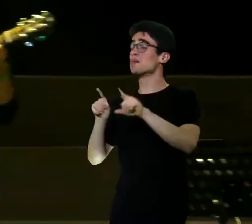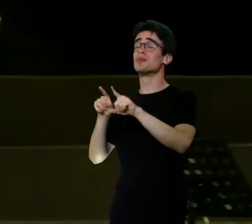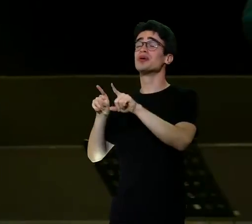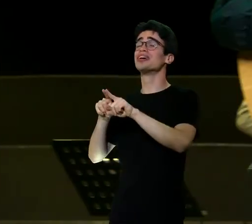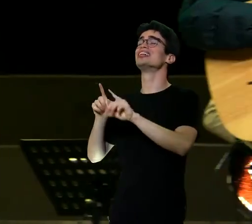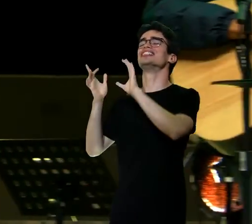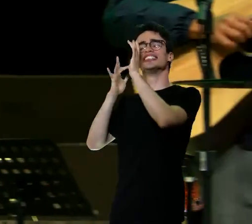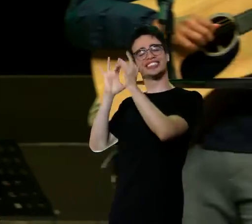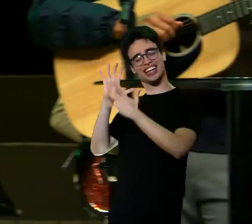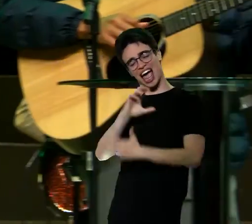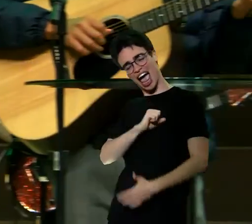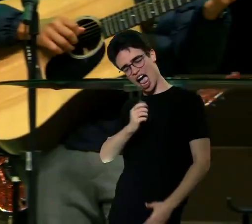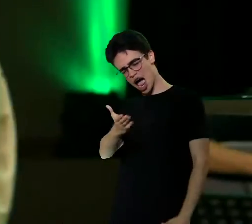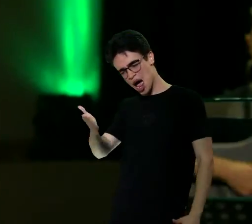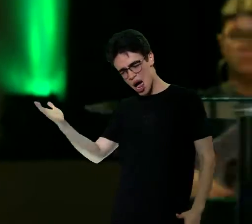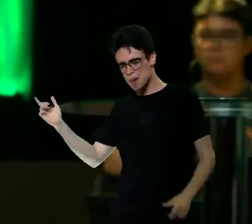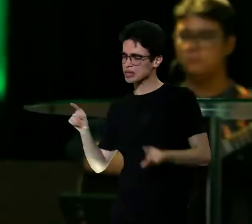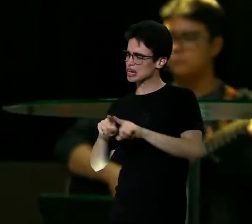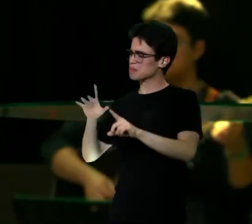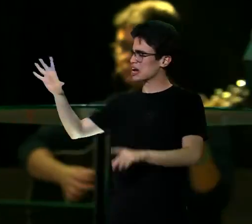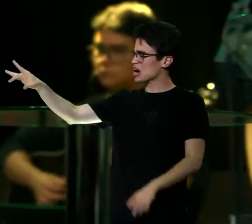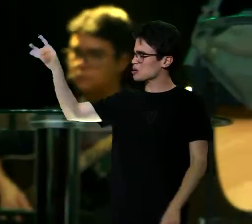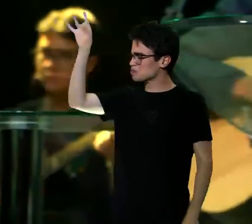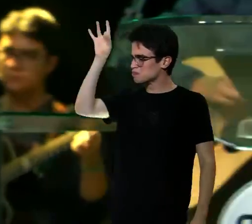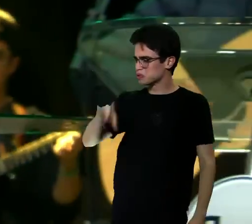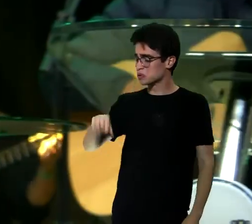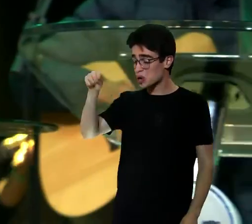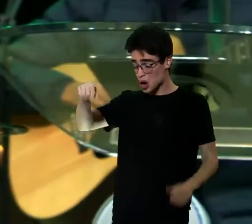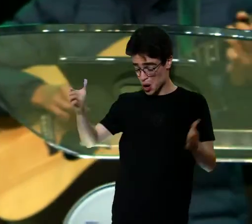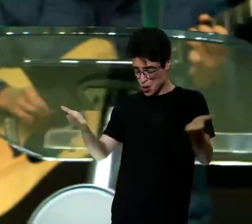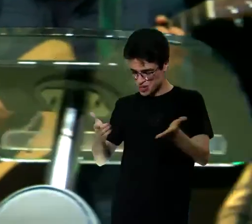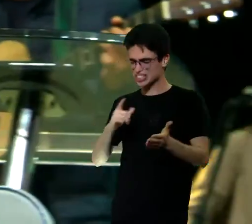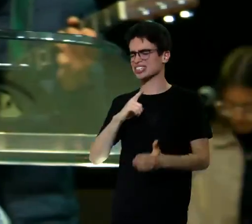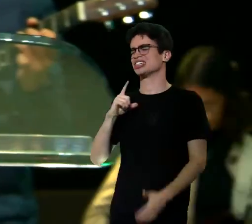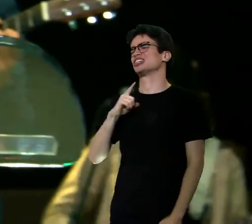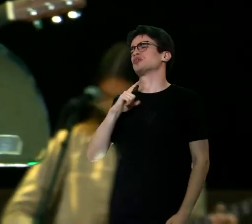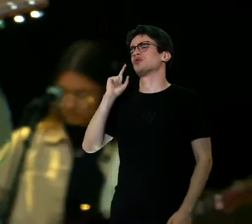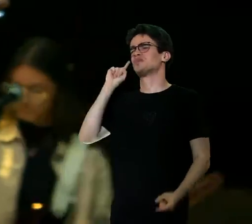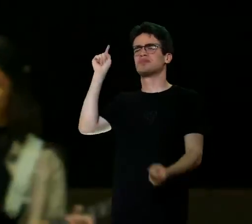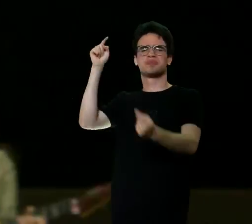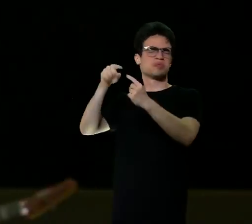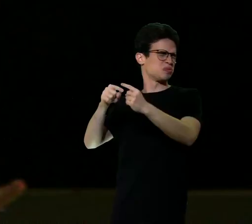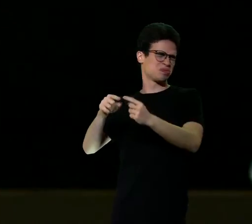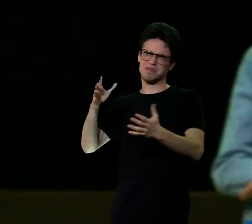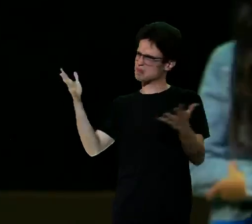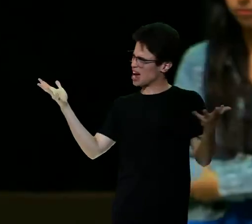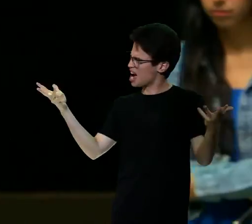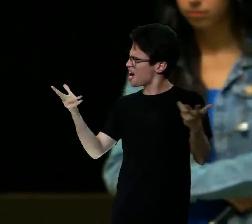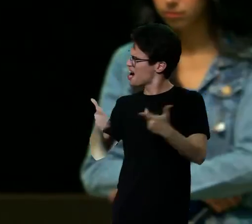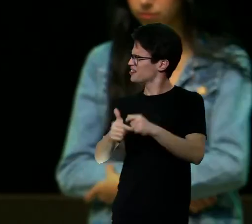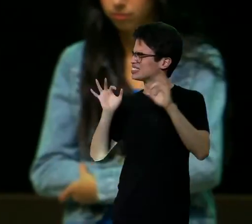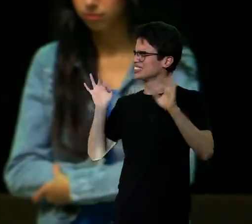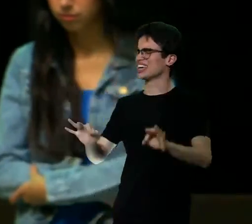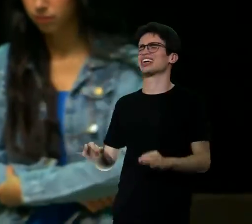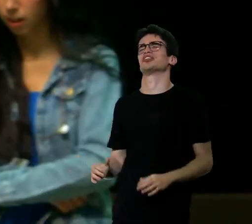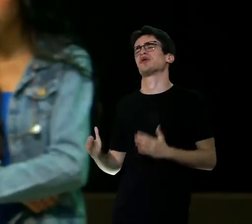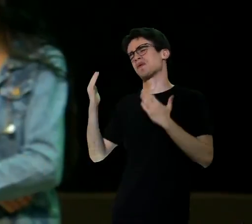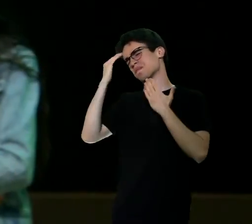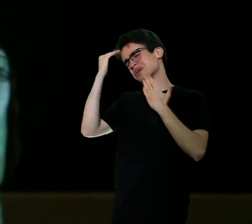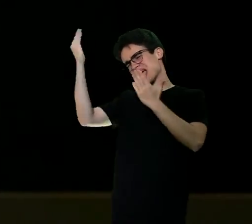ama, o Senhor os trouxe até aqui para um propósito muito maior, Jesus. Obrigada pela vida deles, Deus, em nome de